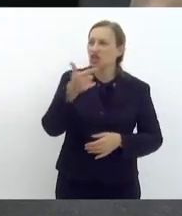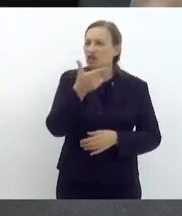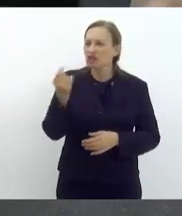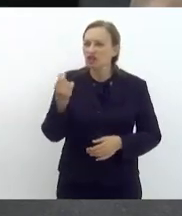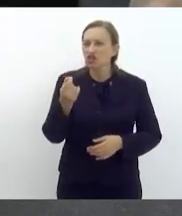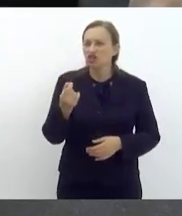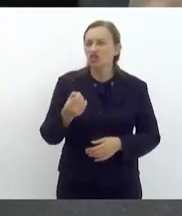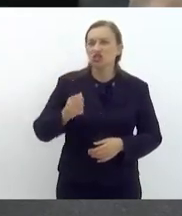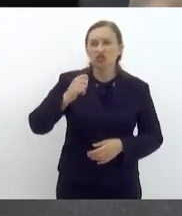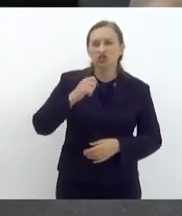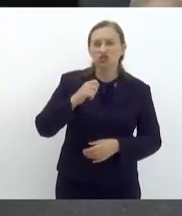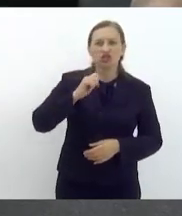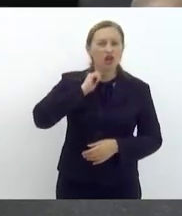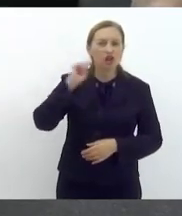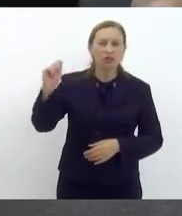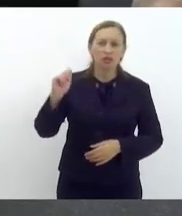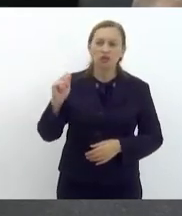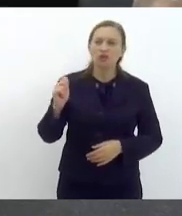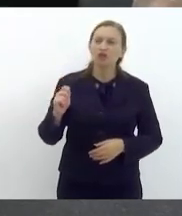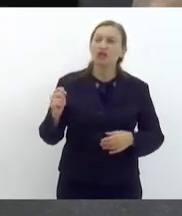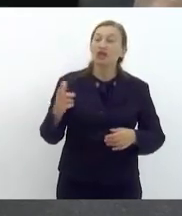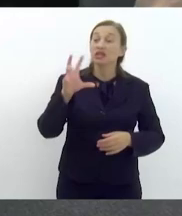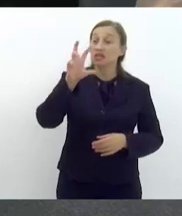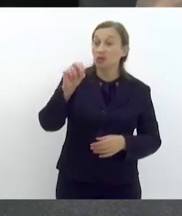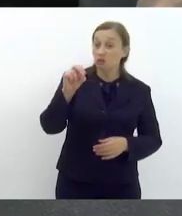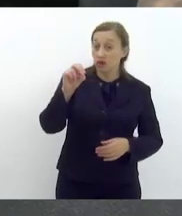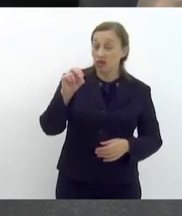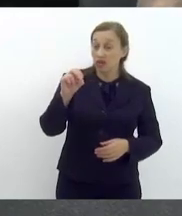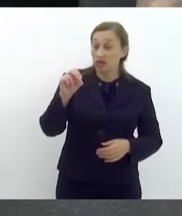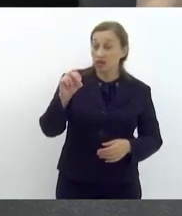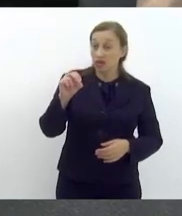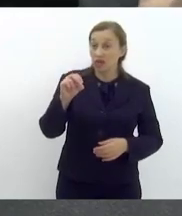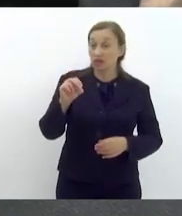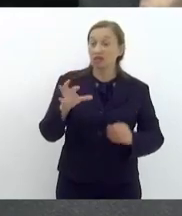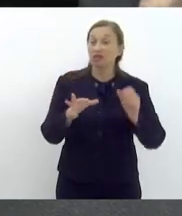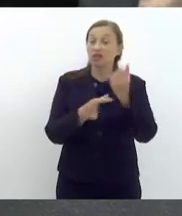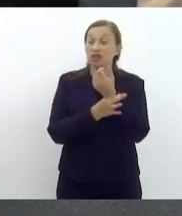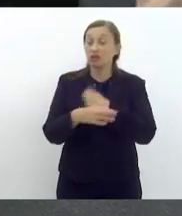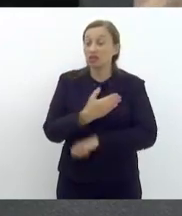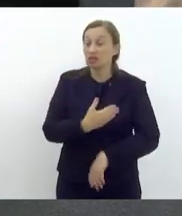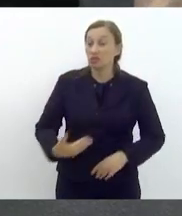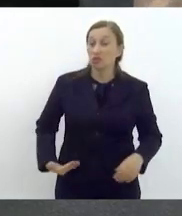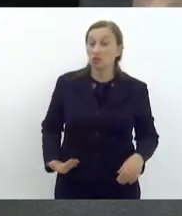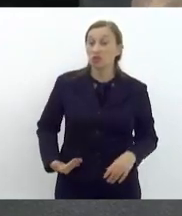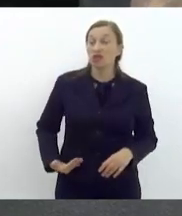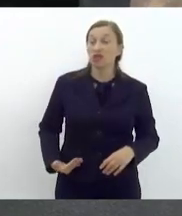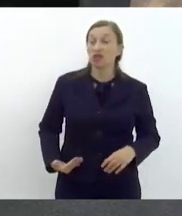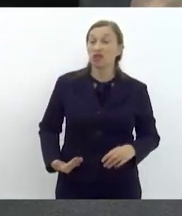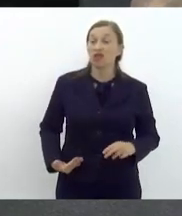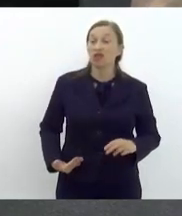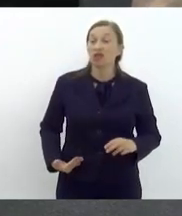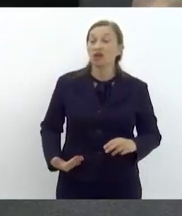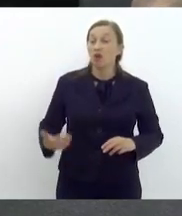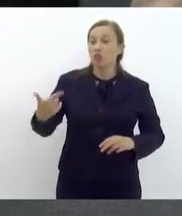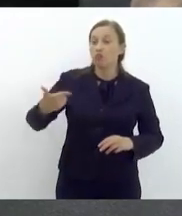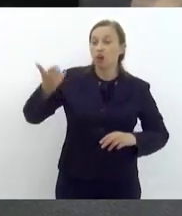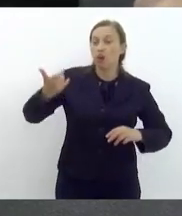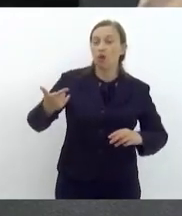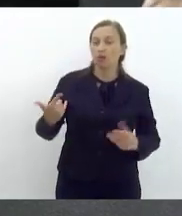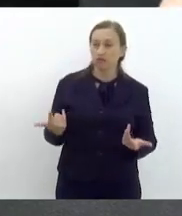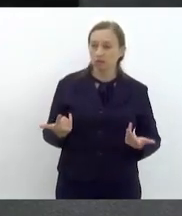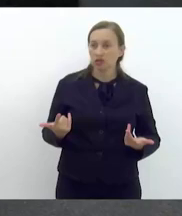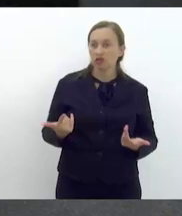ano, 50 agentes de segurança pública foram baleados, 25 morreram. A maioria deles é de IPMs,